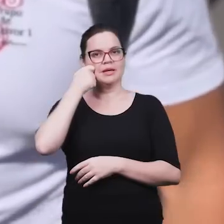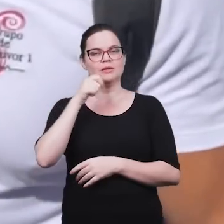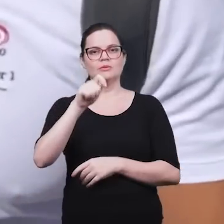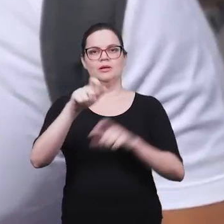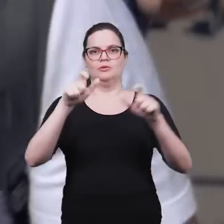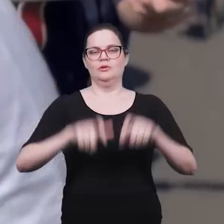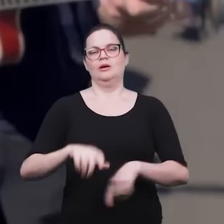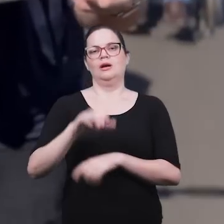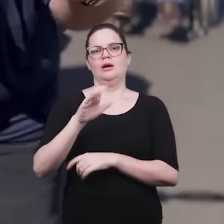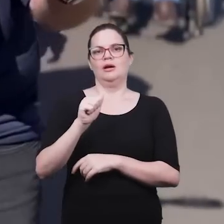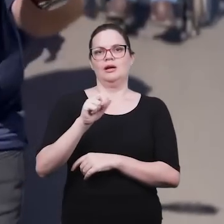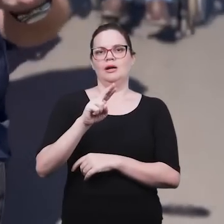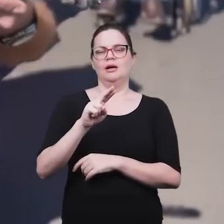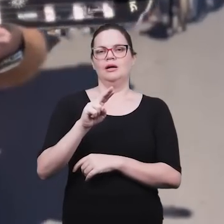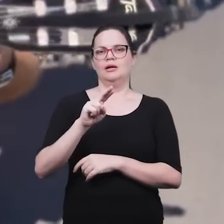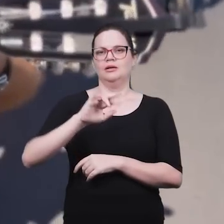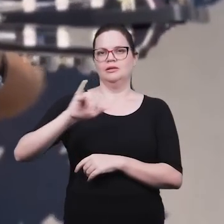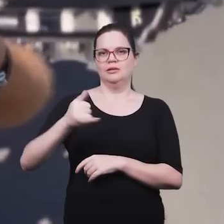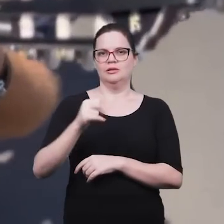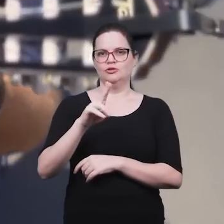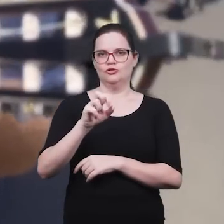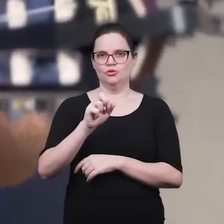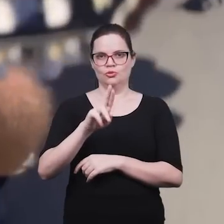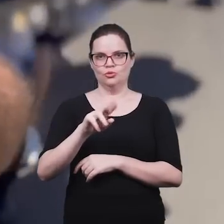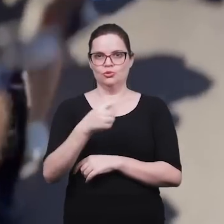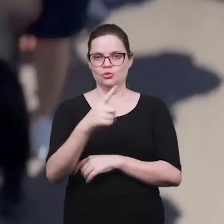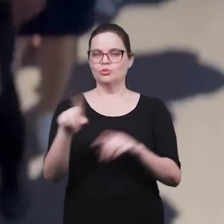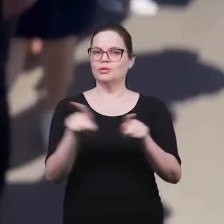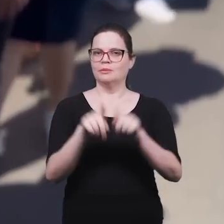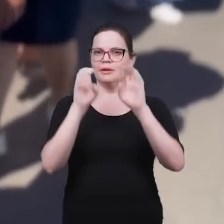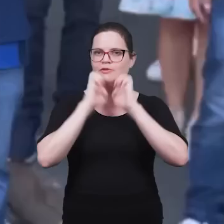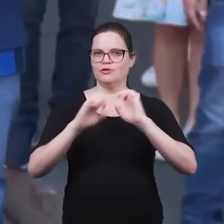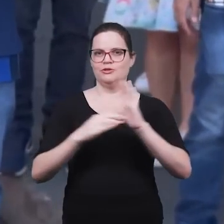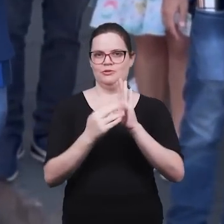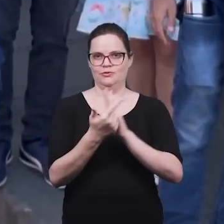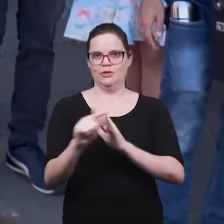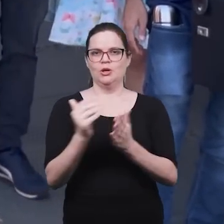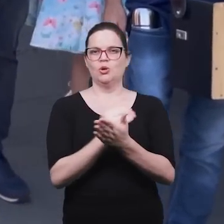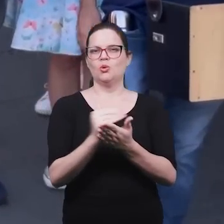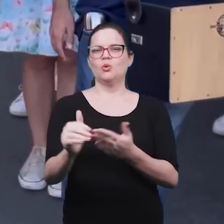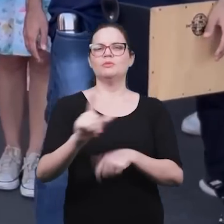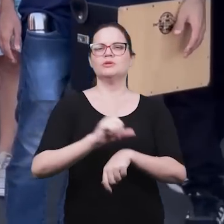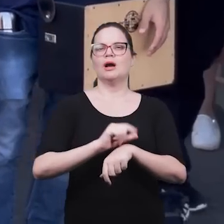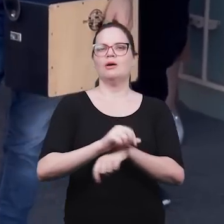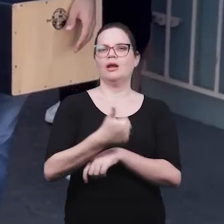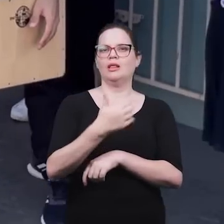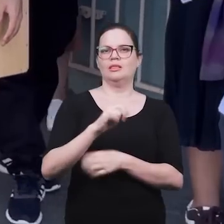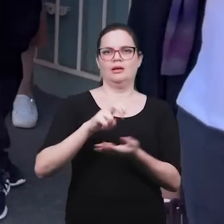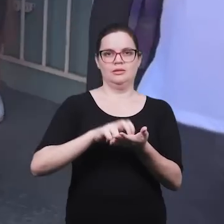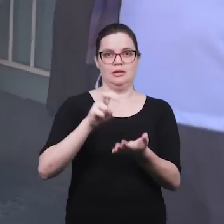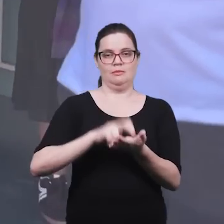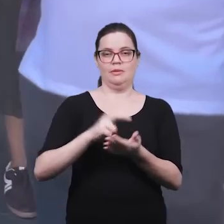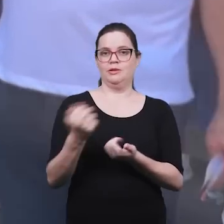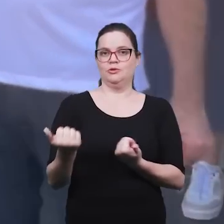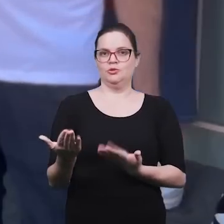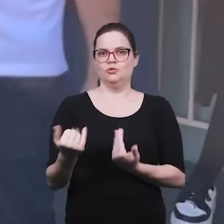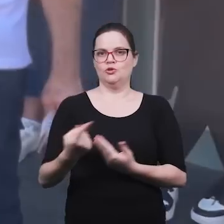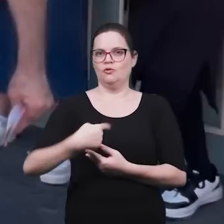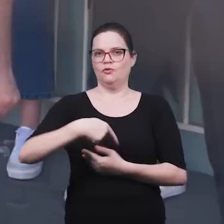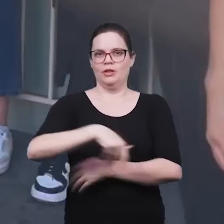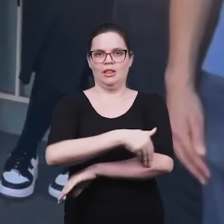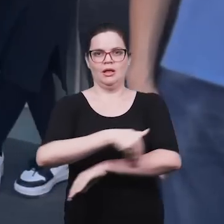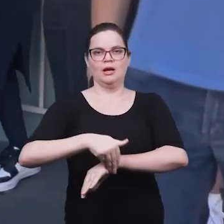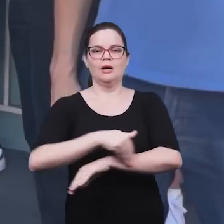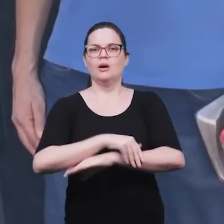de Cajuru, foi realizado mais um Evangelho Sem Fronteiras. A programação começou às 10 da manhã, quando os jovens saíram às ruas